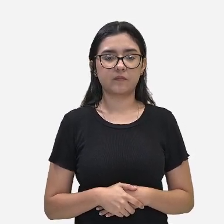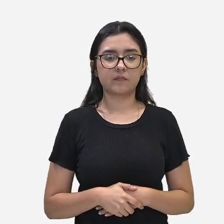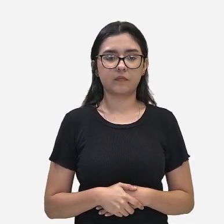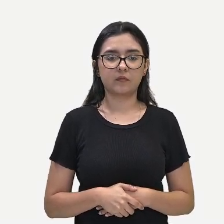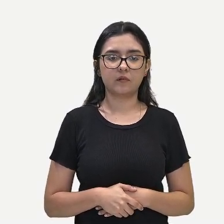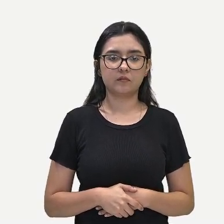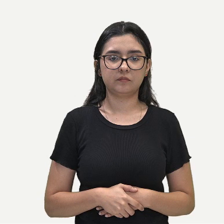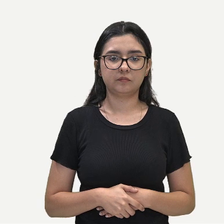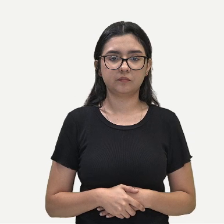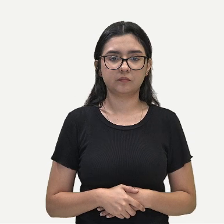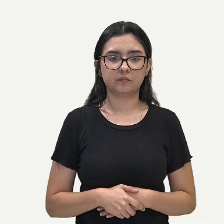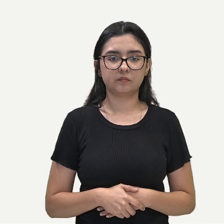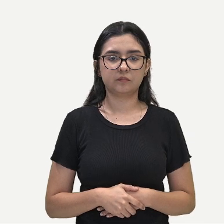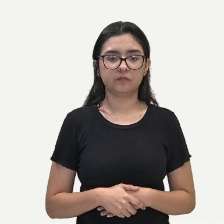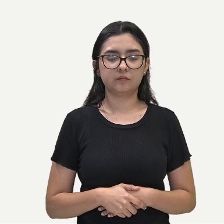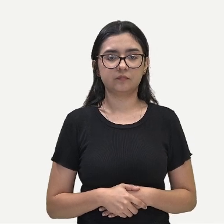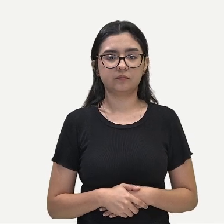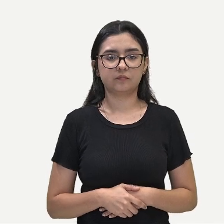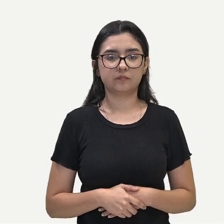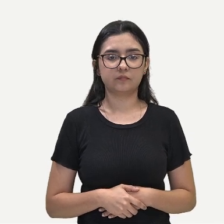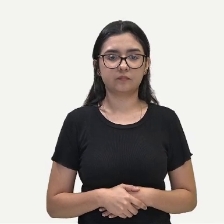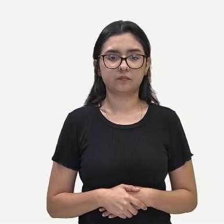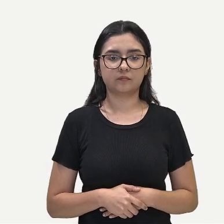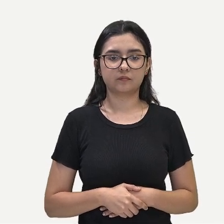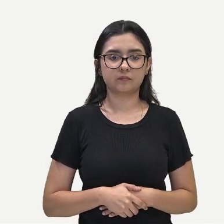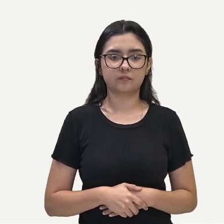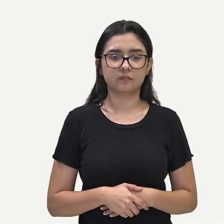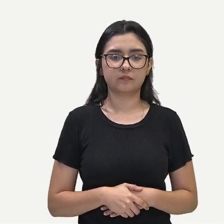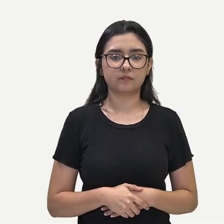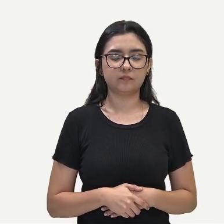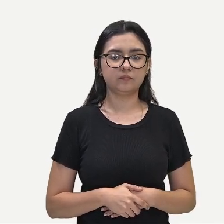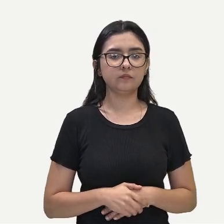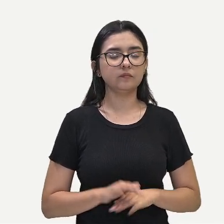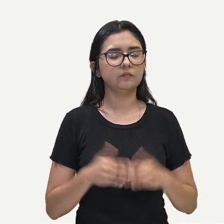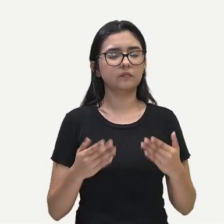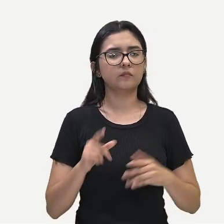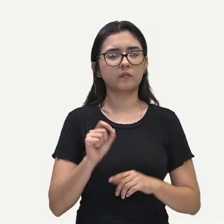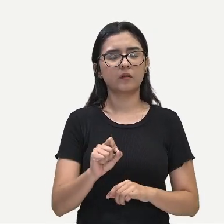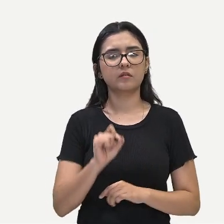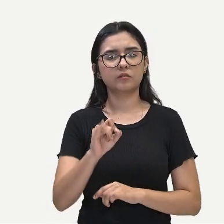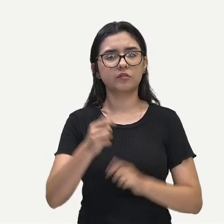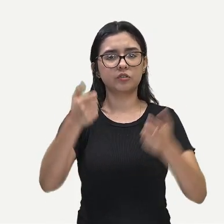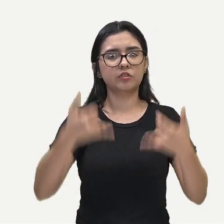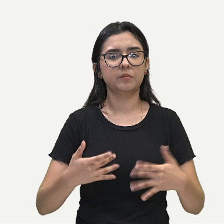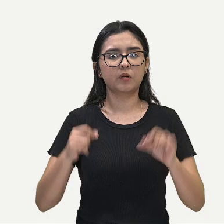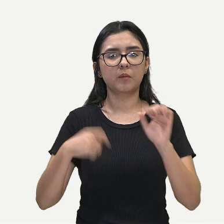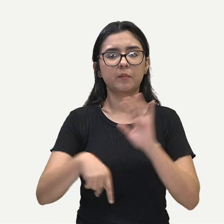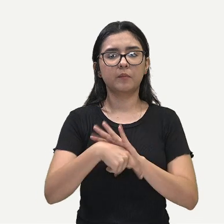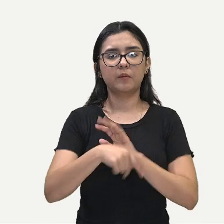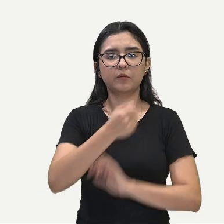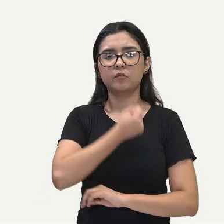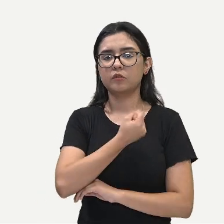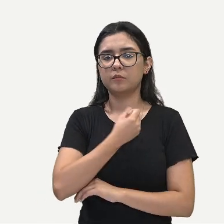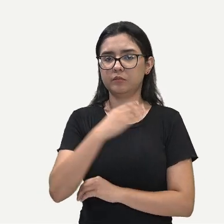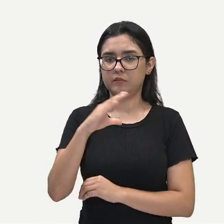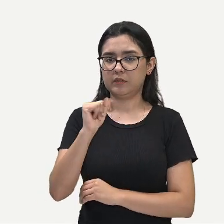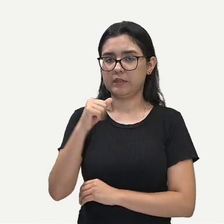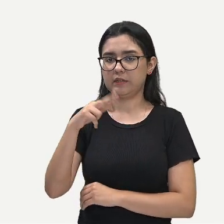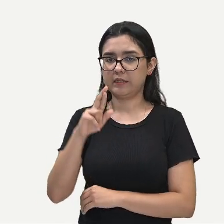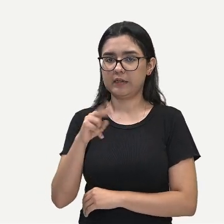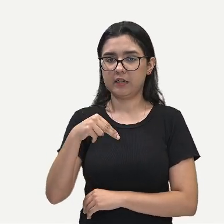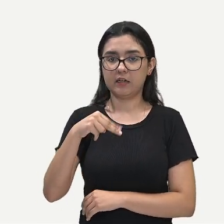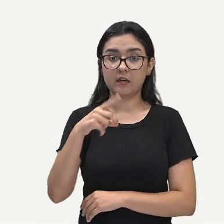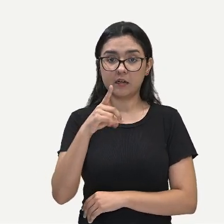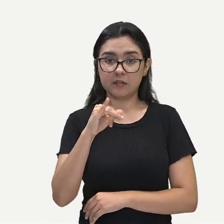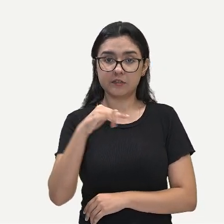a substantivos contáveis. Então, quando vamos falar dos números cardinais, né, os